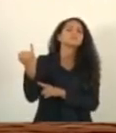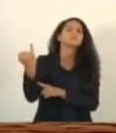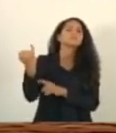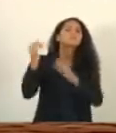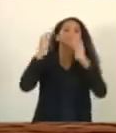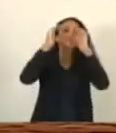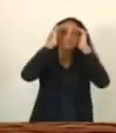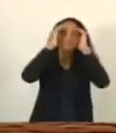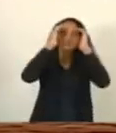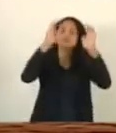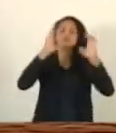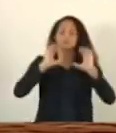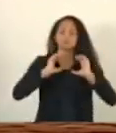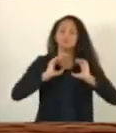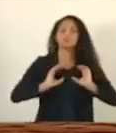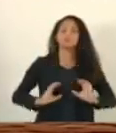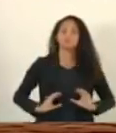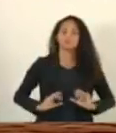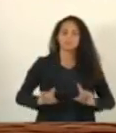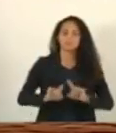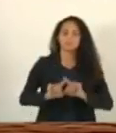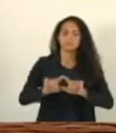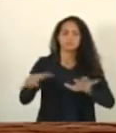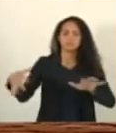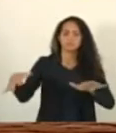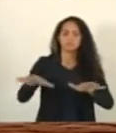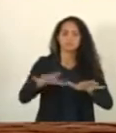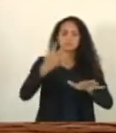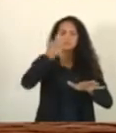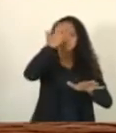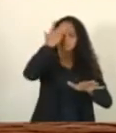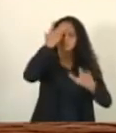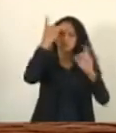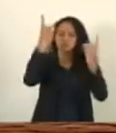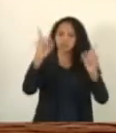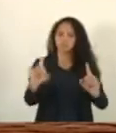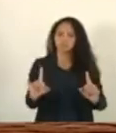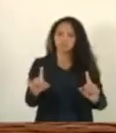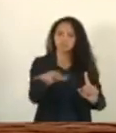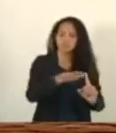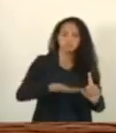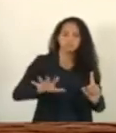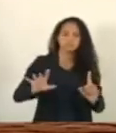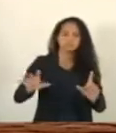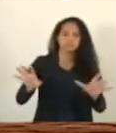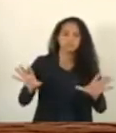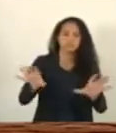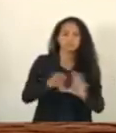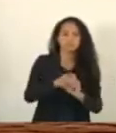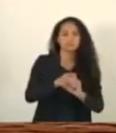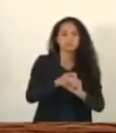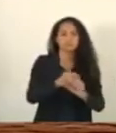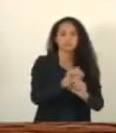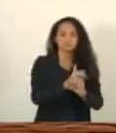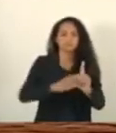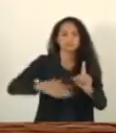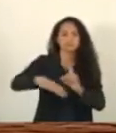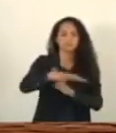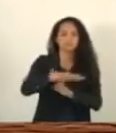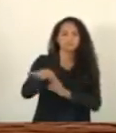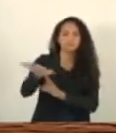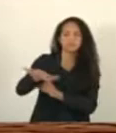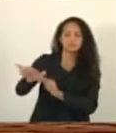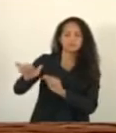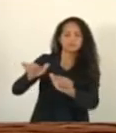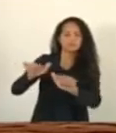à cidadania e da inclusão das pessoas com deficiência na sociedade e no mercado de trabalho. Por que,